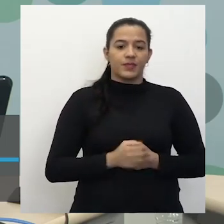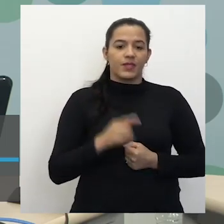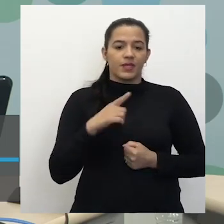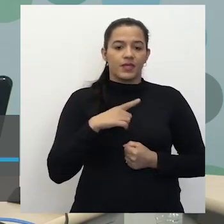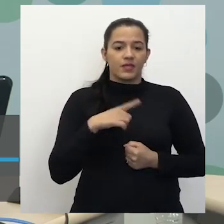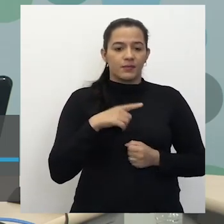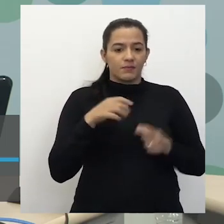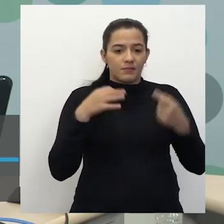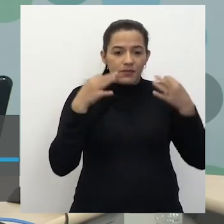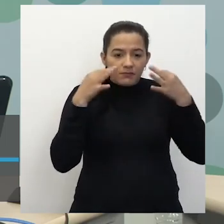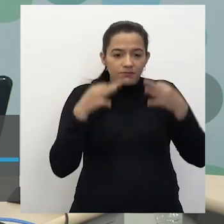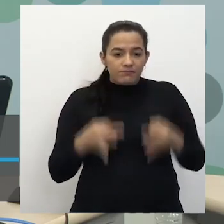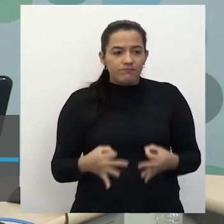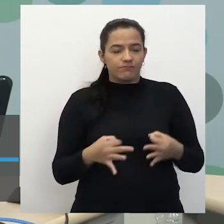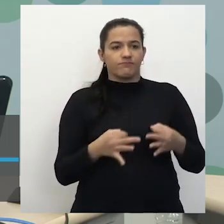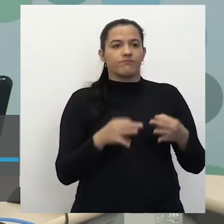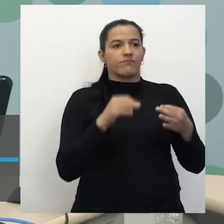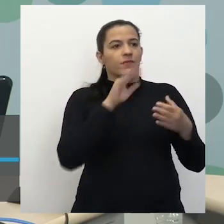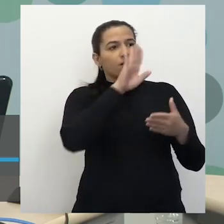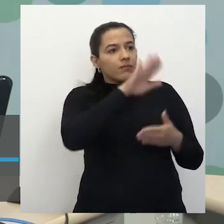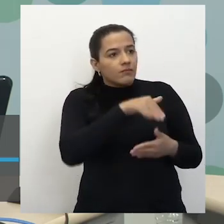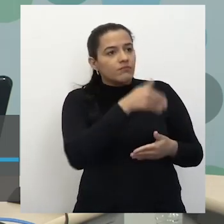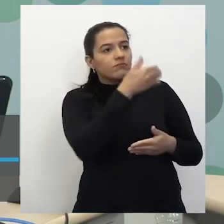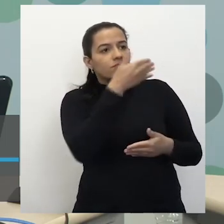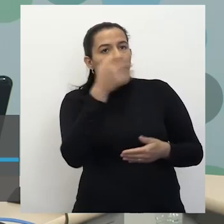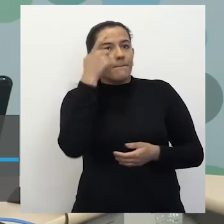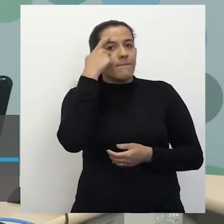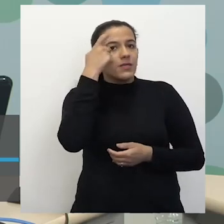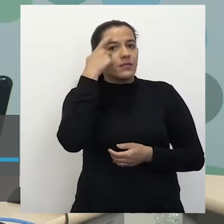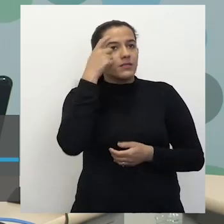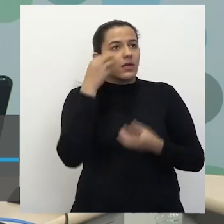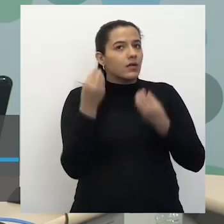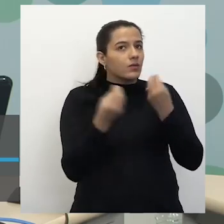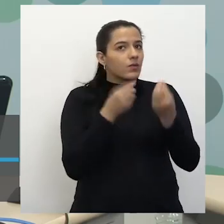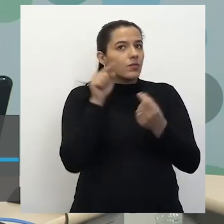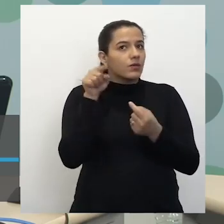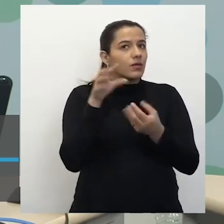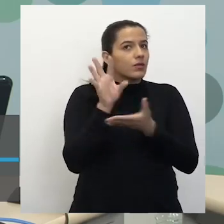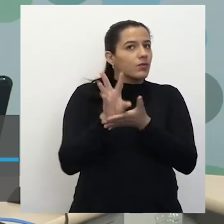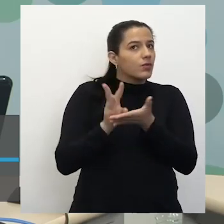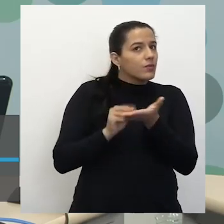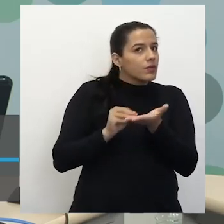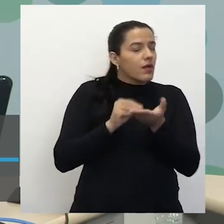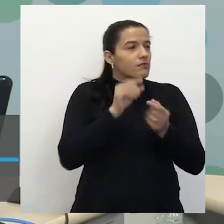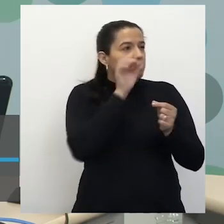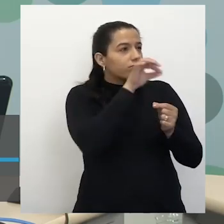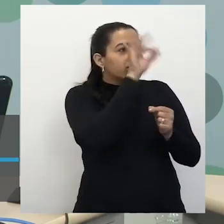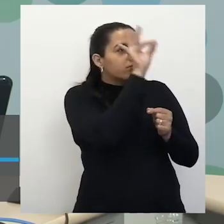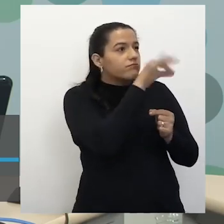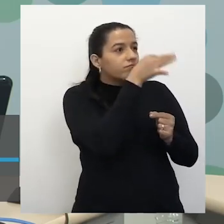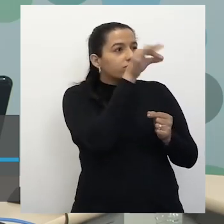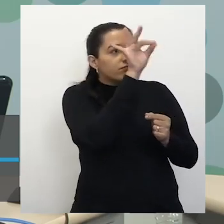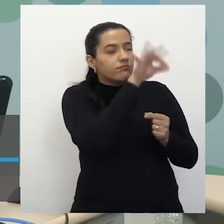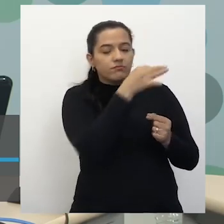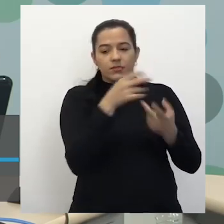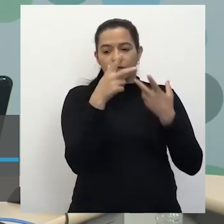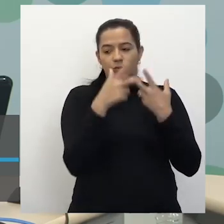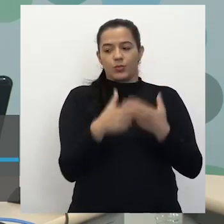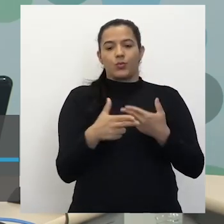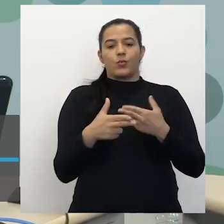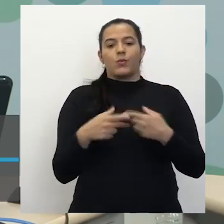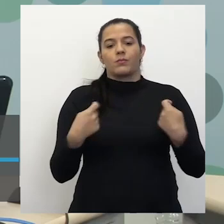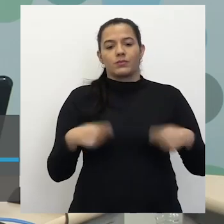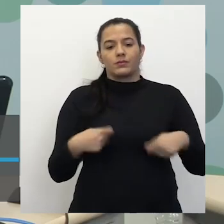que ser exatamente como Monet, pensar como Monet. O pastiche é isso, é você tentar reproduzir a genialidade daquele gênio que